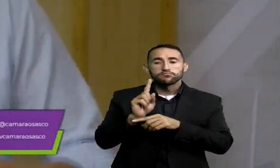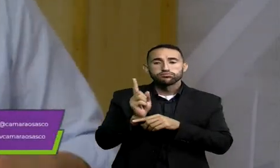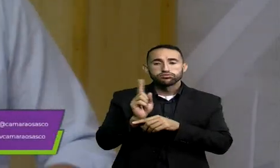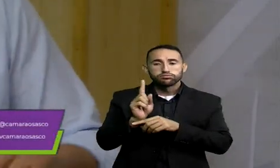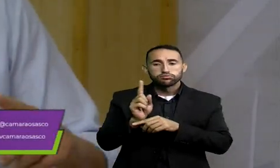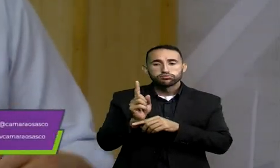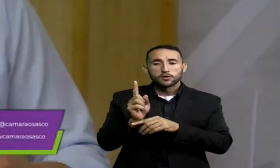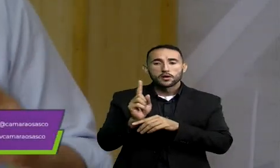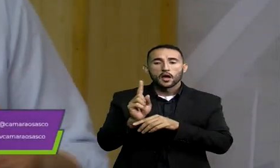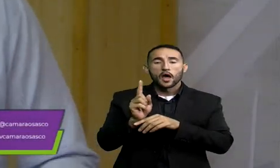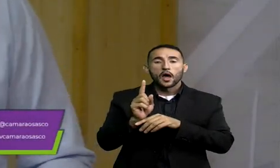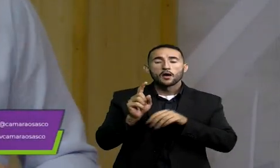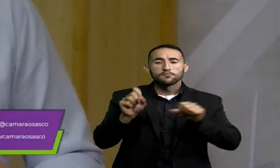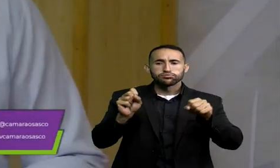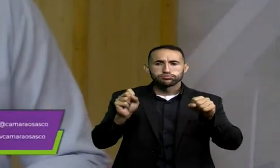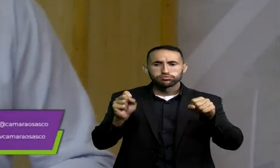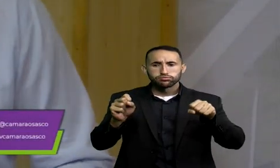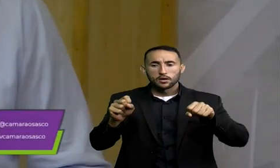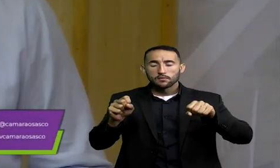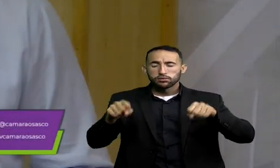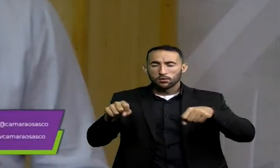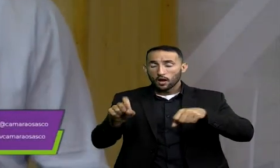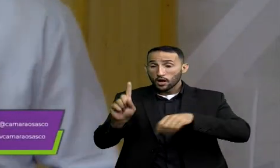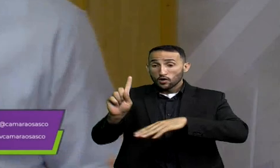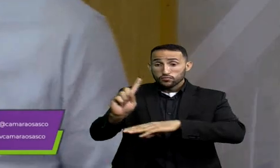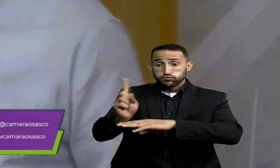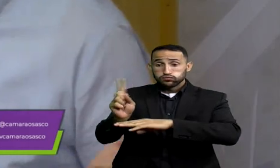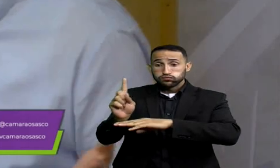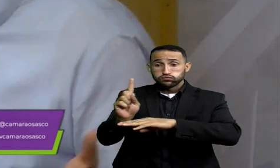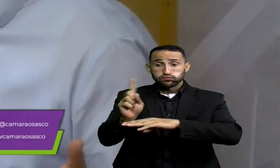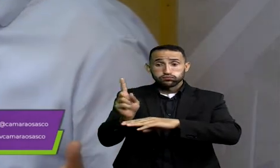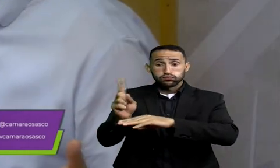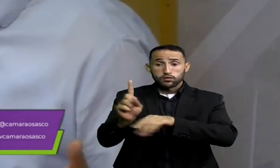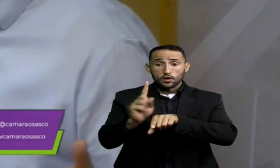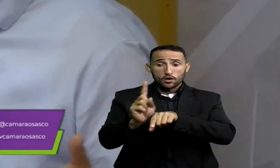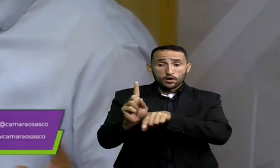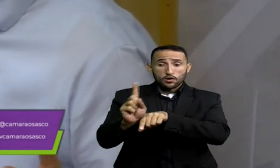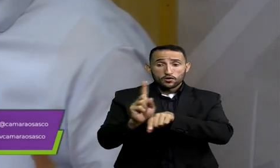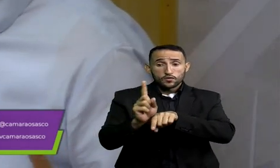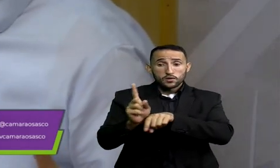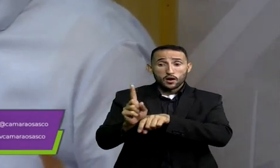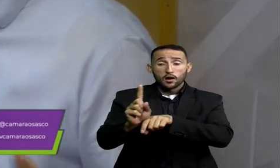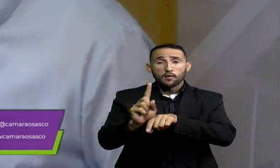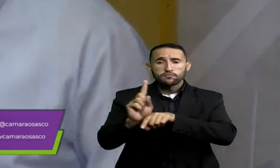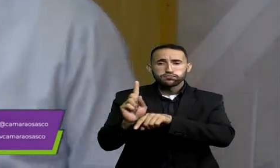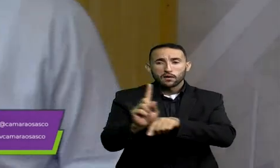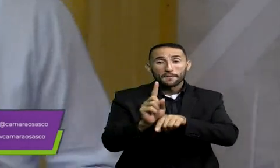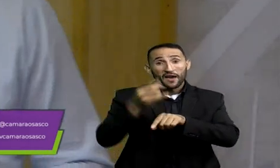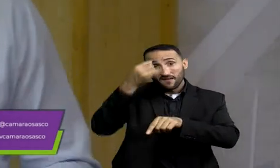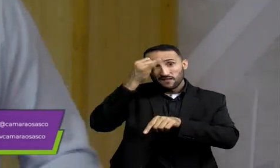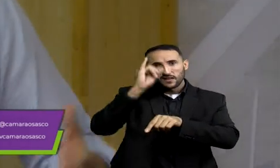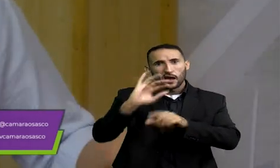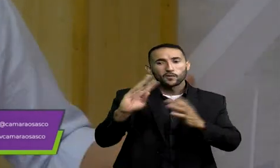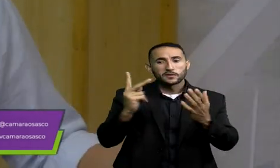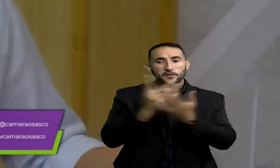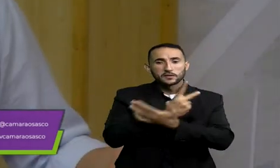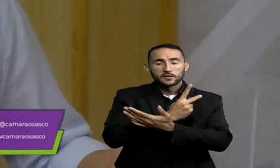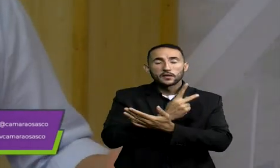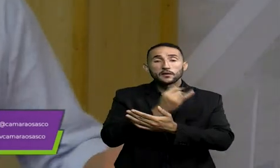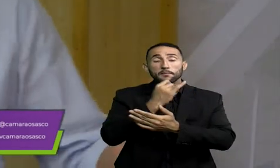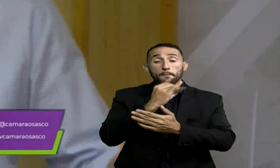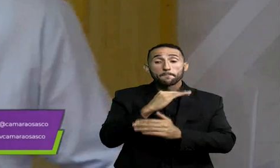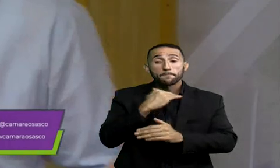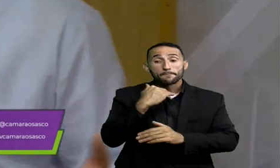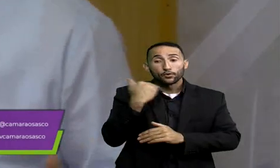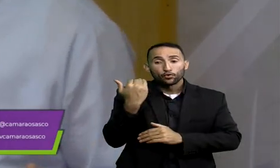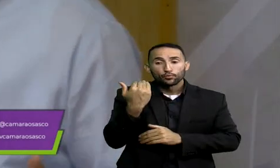aquela que corta a linha de pipa né para eh os Motoqueiros não não não sejam aí eh